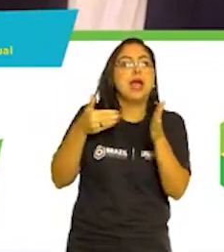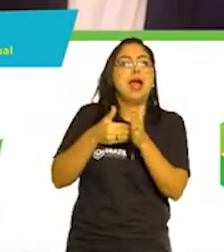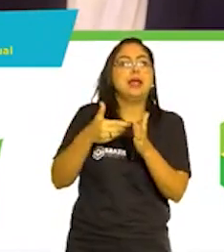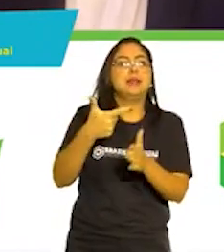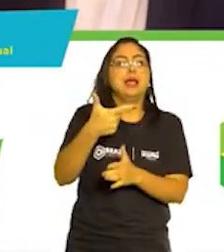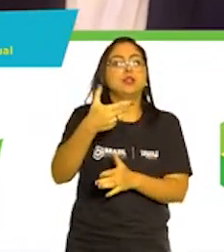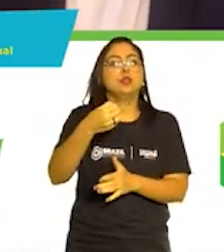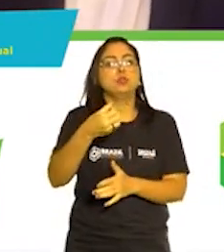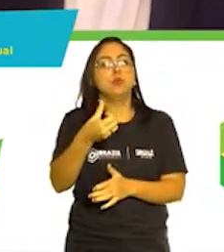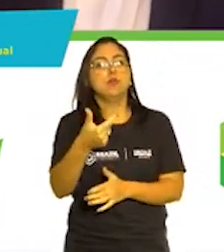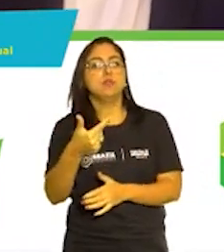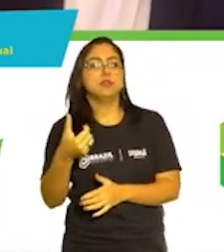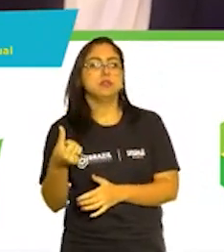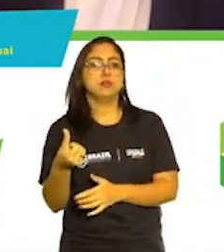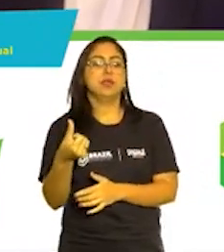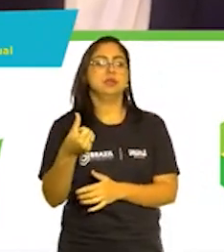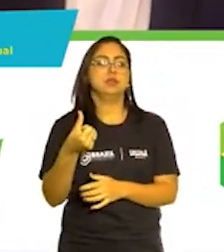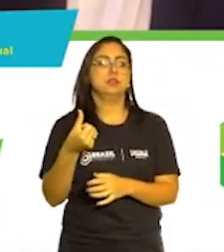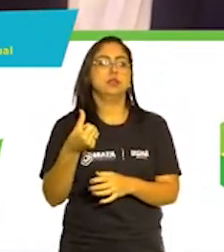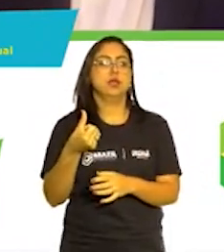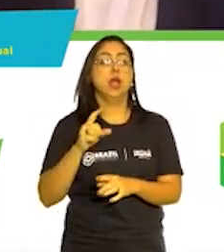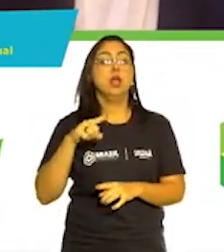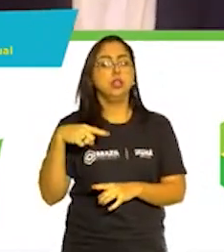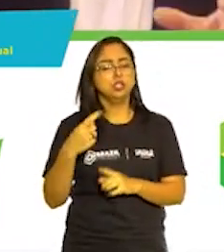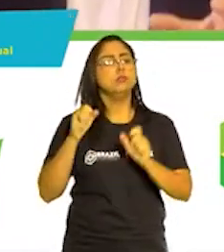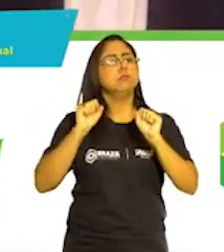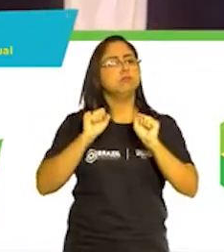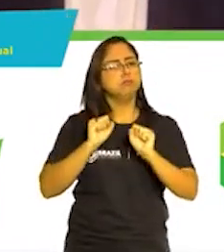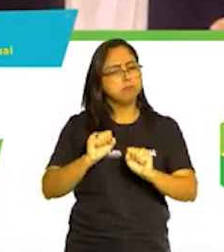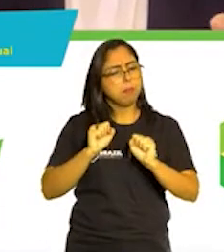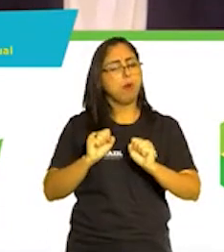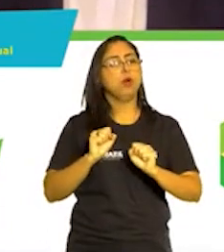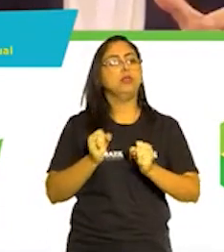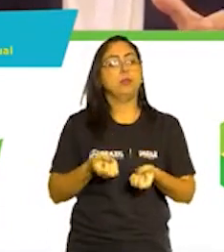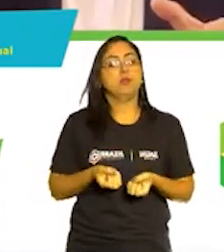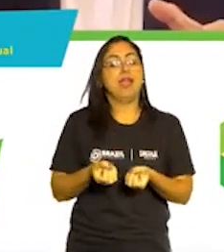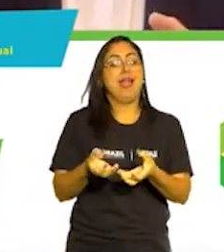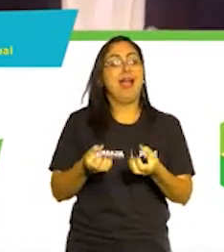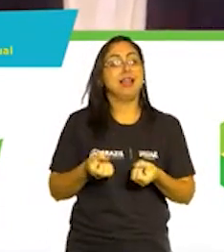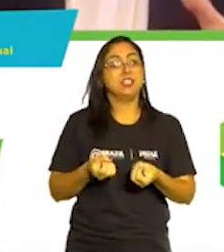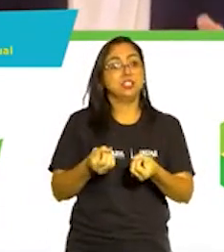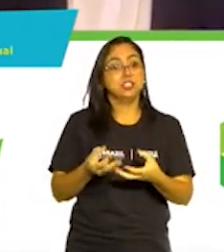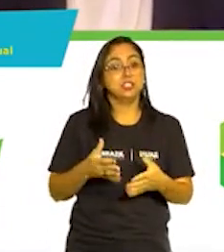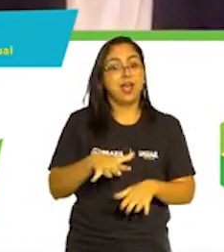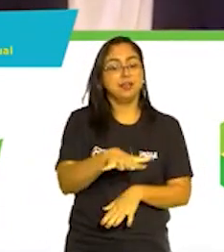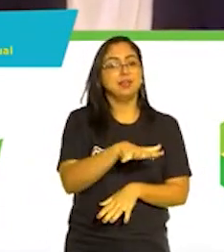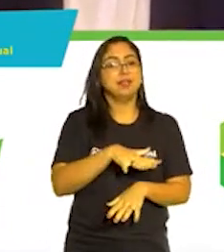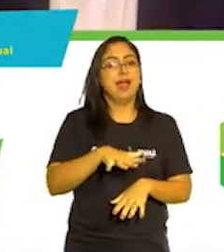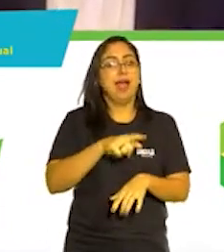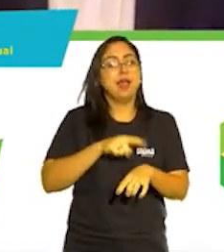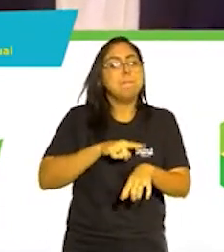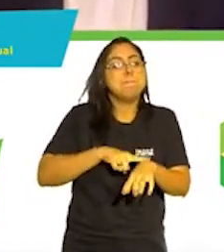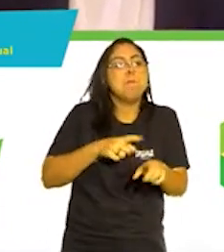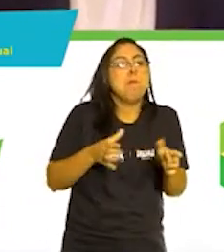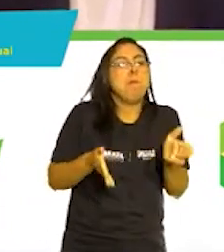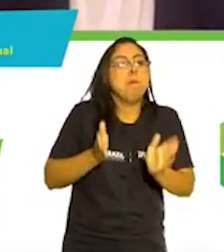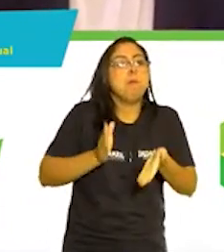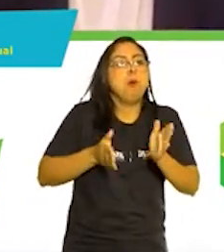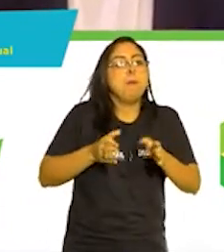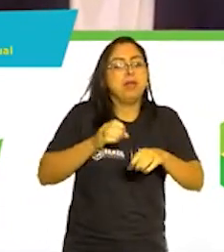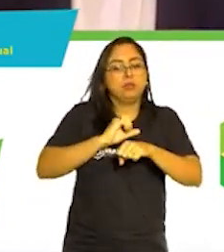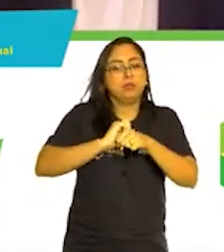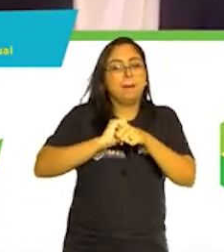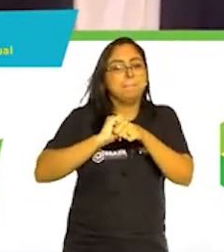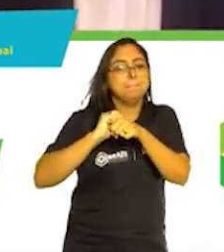mais com saúde no caso da pandemia, porque a pandemia foi algo que era imprevisível, como foi o ano passado, isso